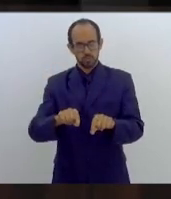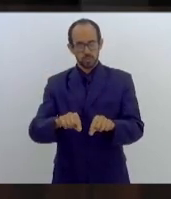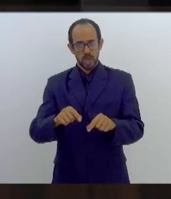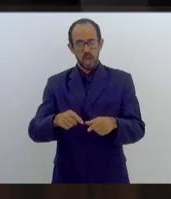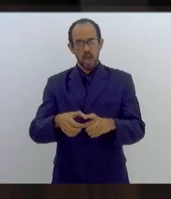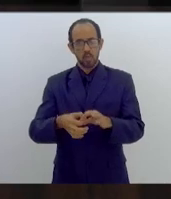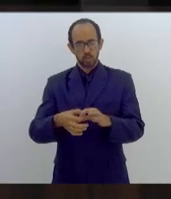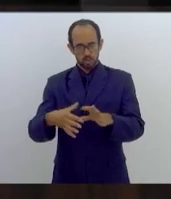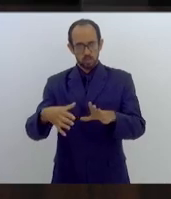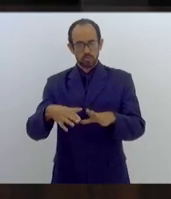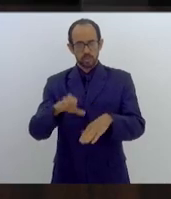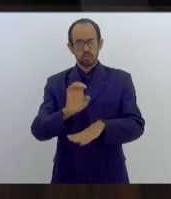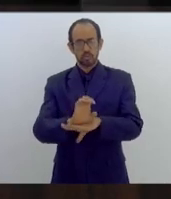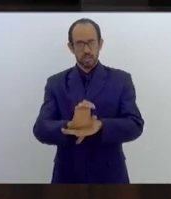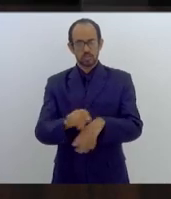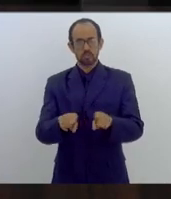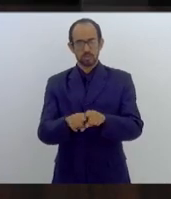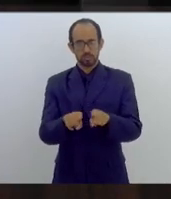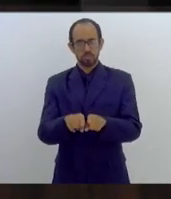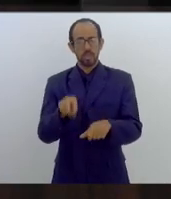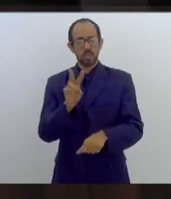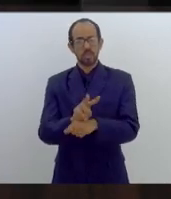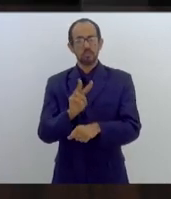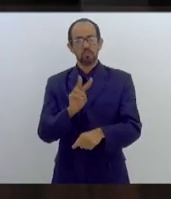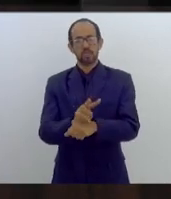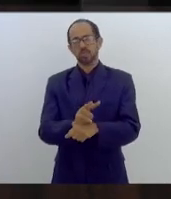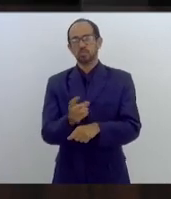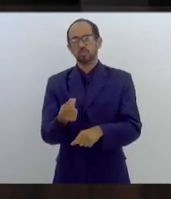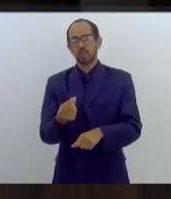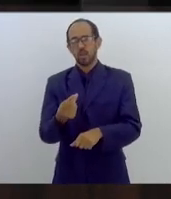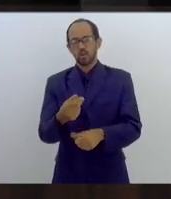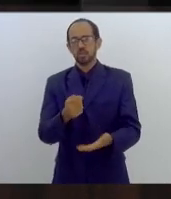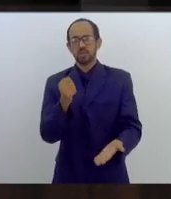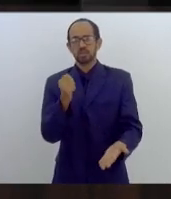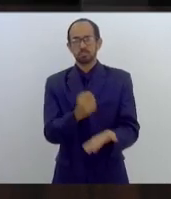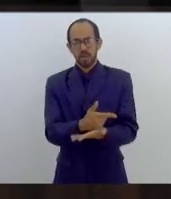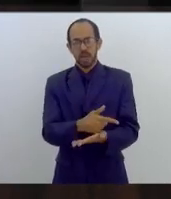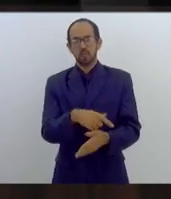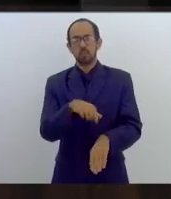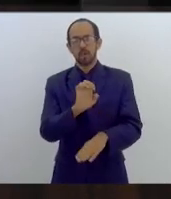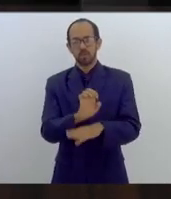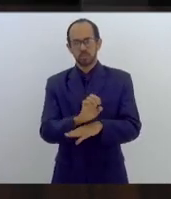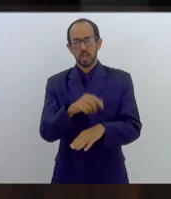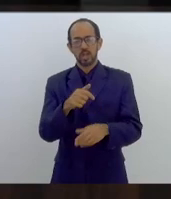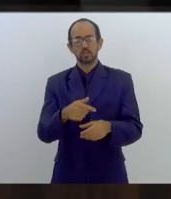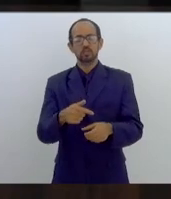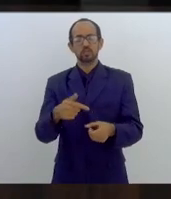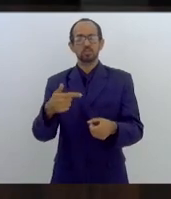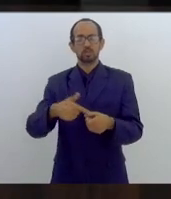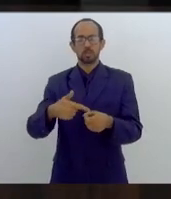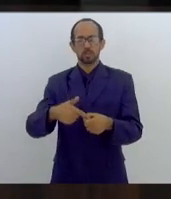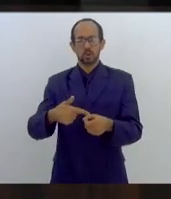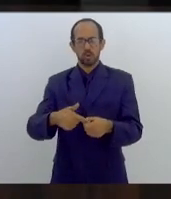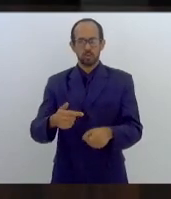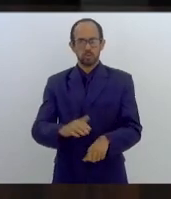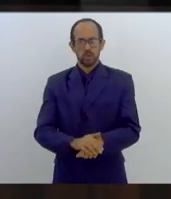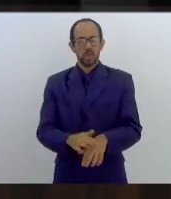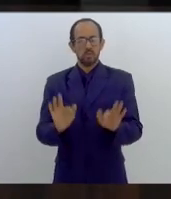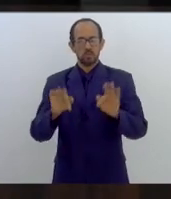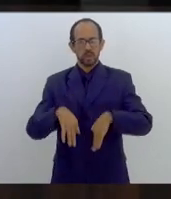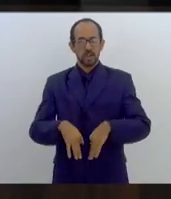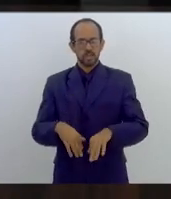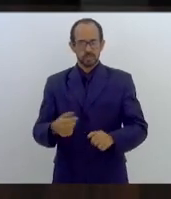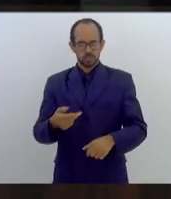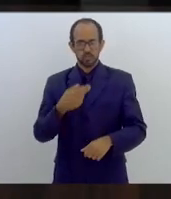a defesa da Lei Estadual sobre a fiscalização dos valores pagos ao Estado por royalties de petróleo. Finalizo